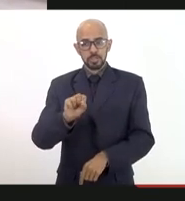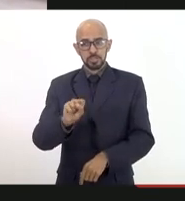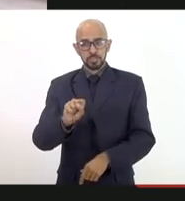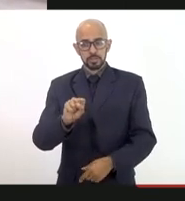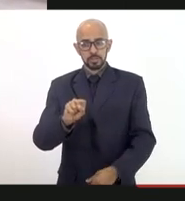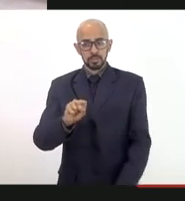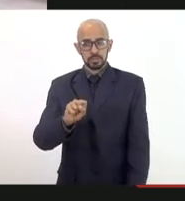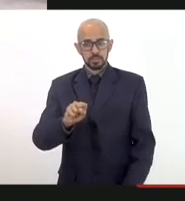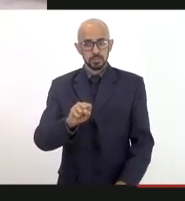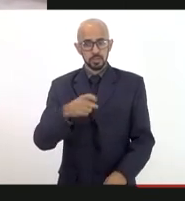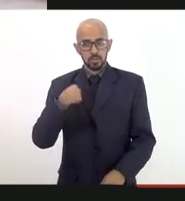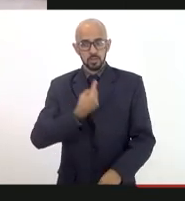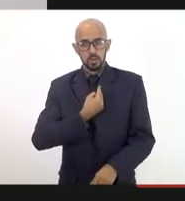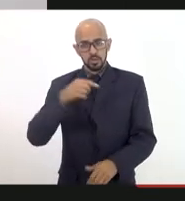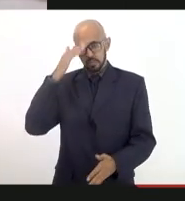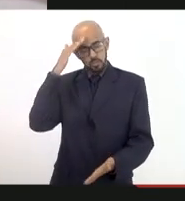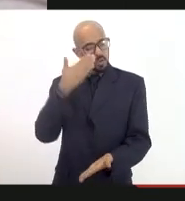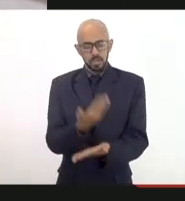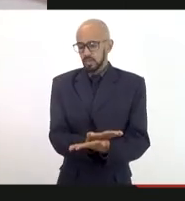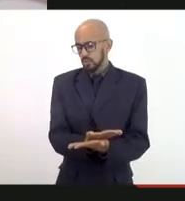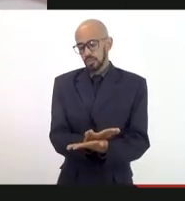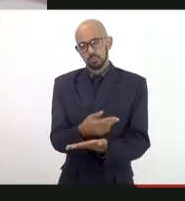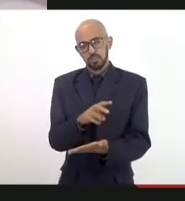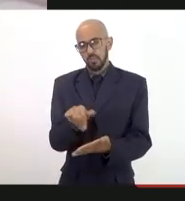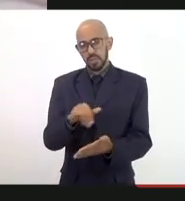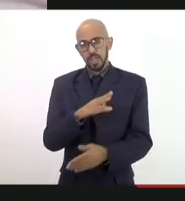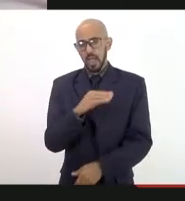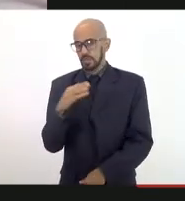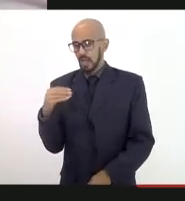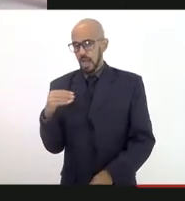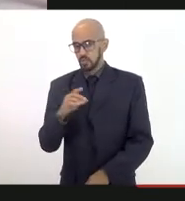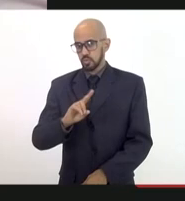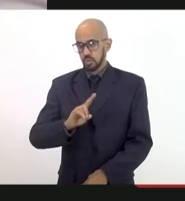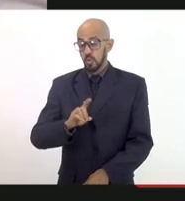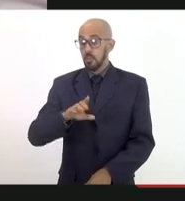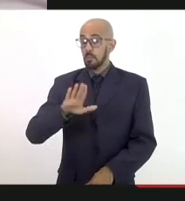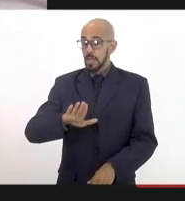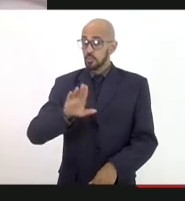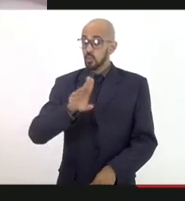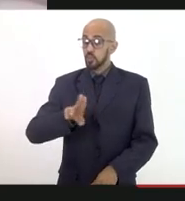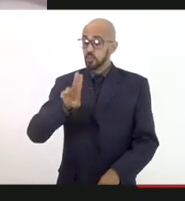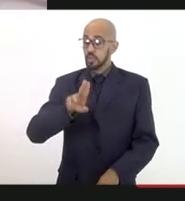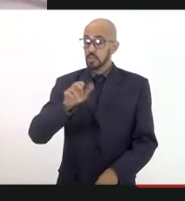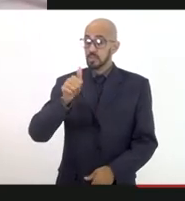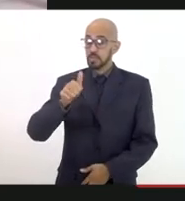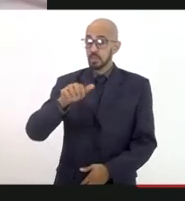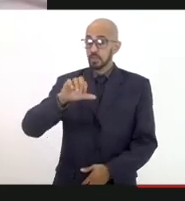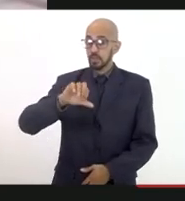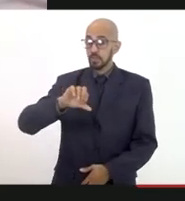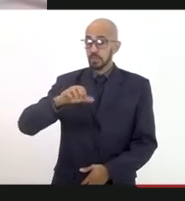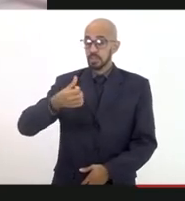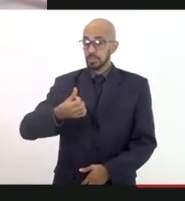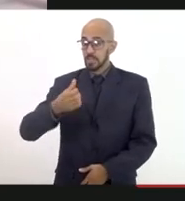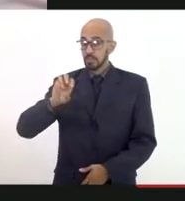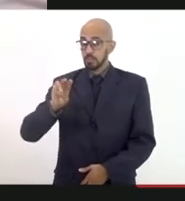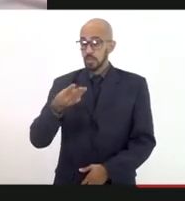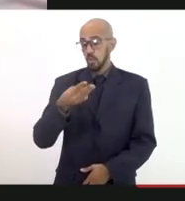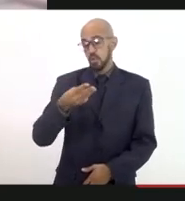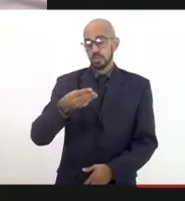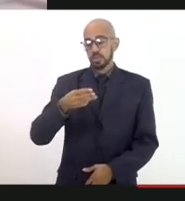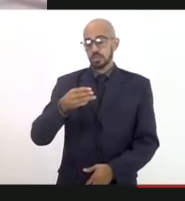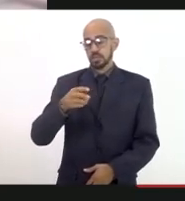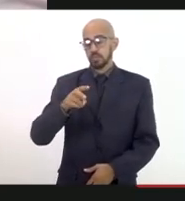que vá ter atrasos. É óbvio, aí usar 196 milhões não vai ser, né, um repasse para a OPAS de 196